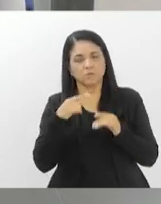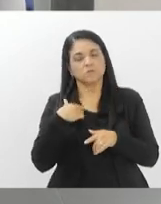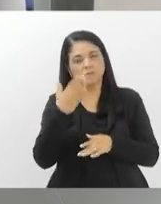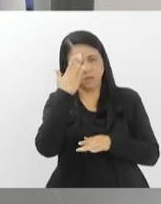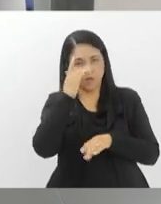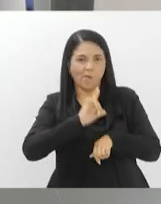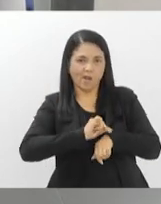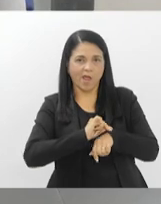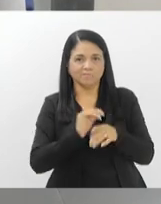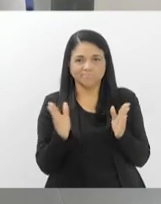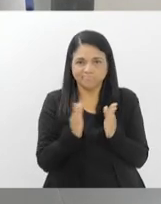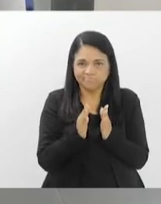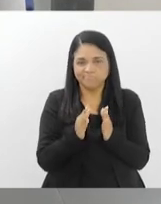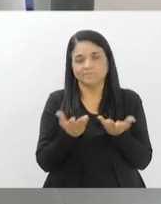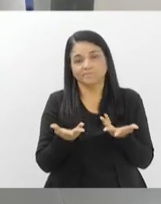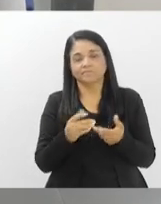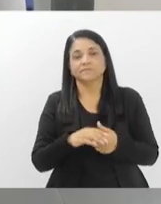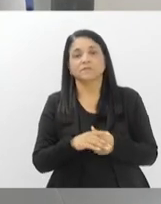apertado.